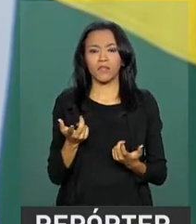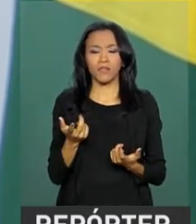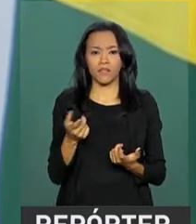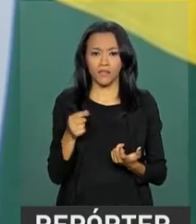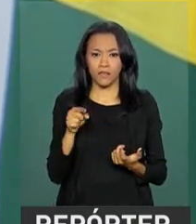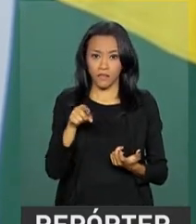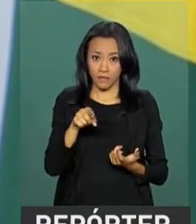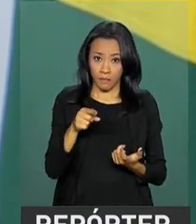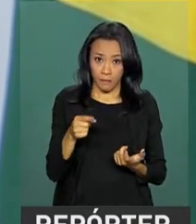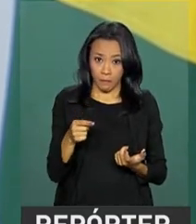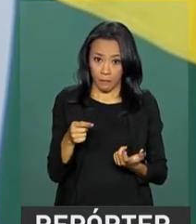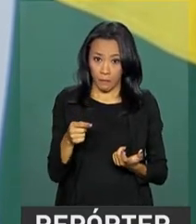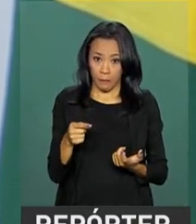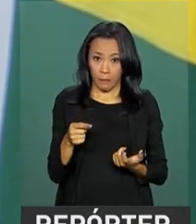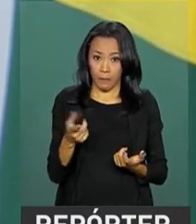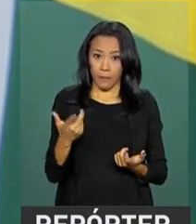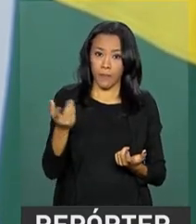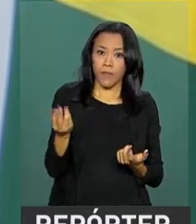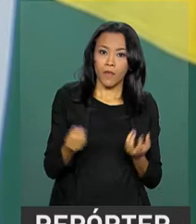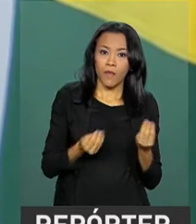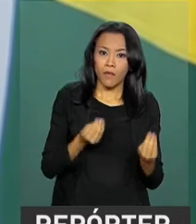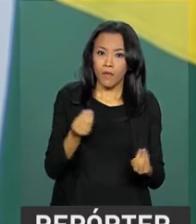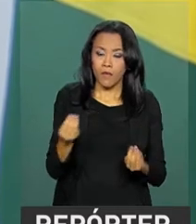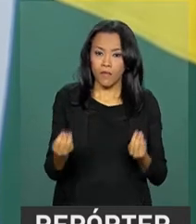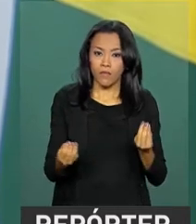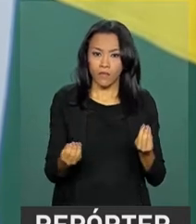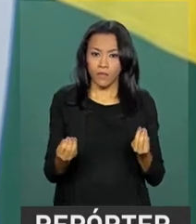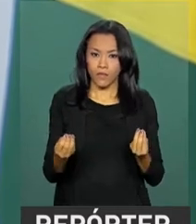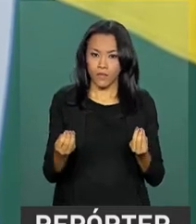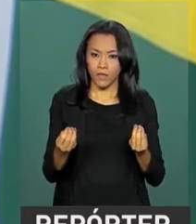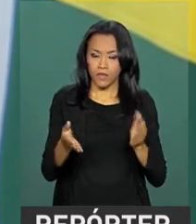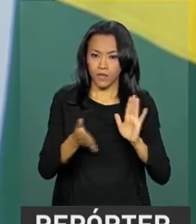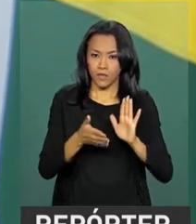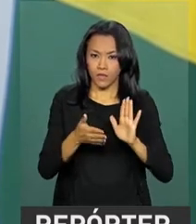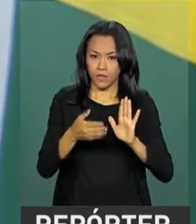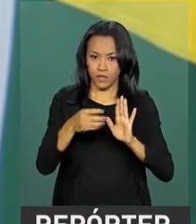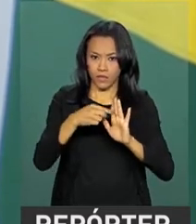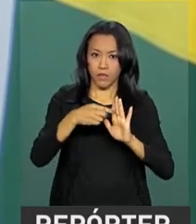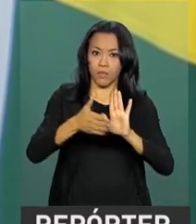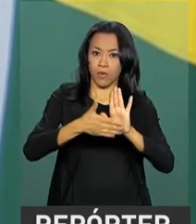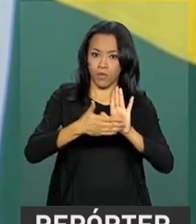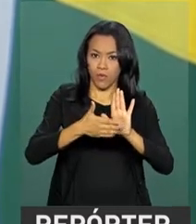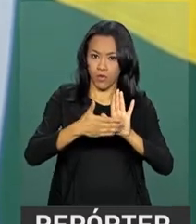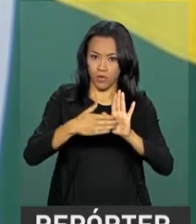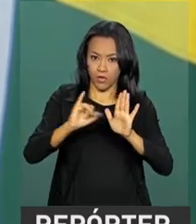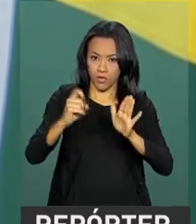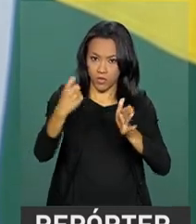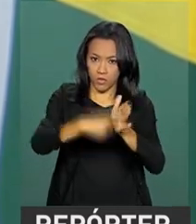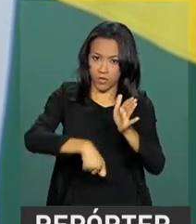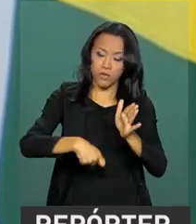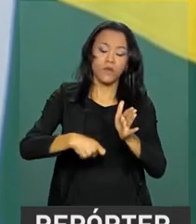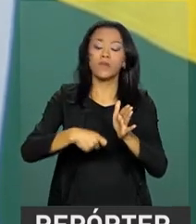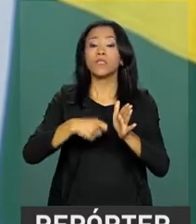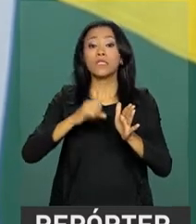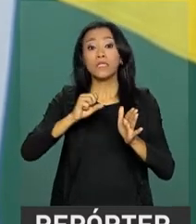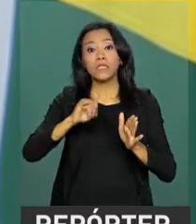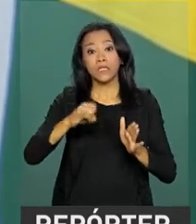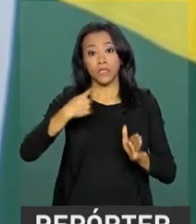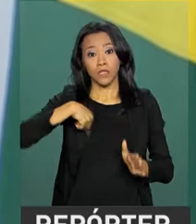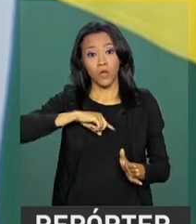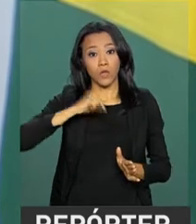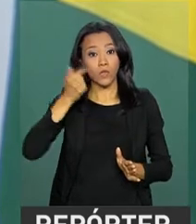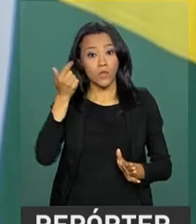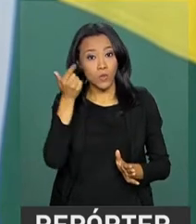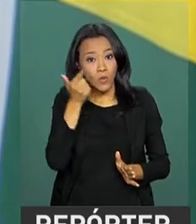tanto reforma tributária que tantas vezes falamos em reforma tributária que do cabo na expressão de um pouco gasta mas se nós conseguirmos uma